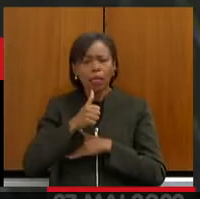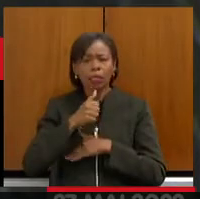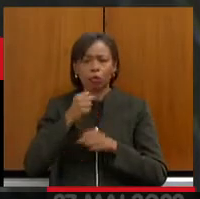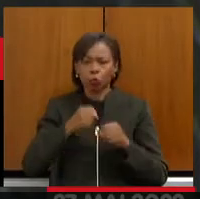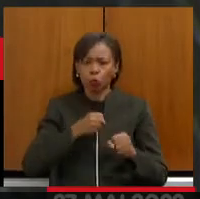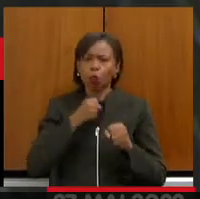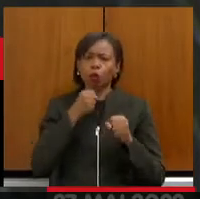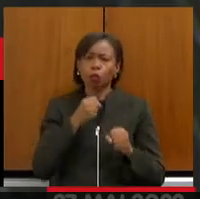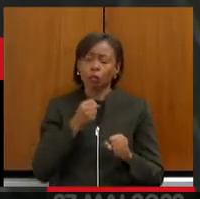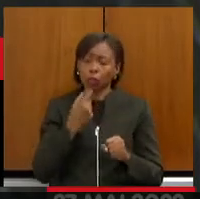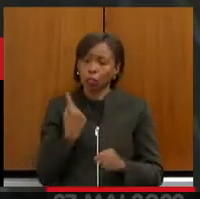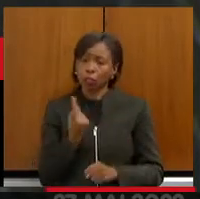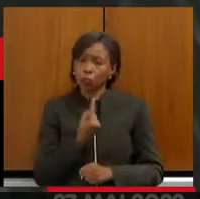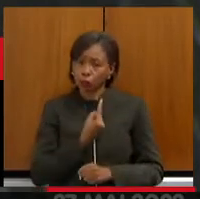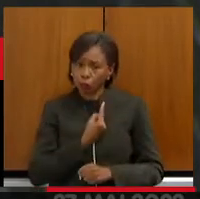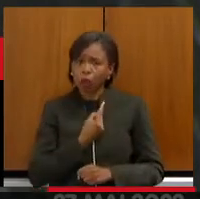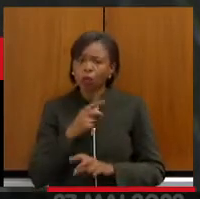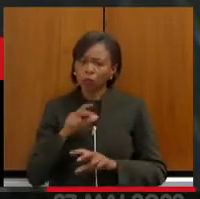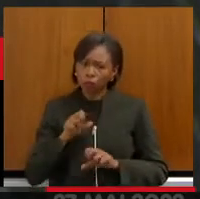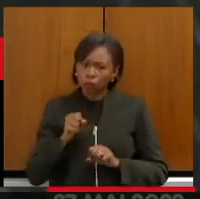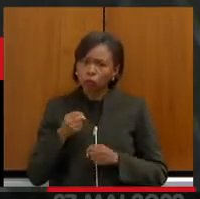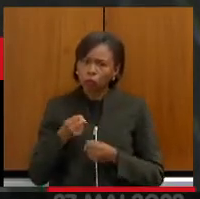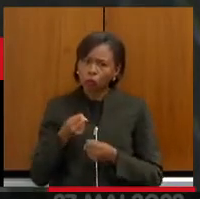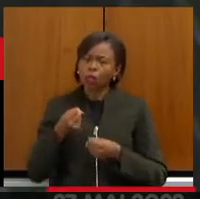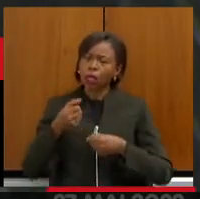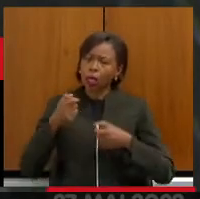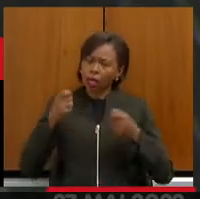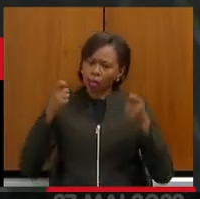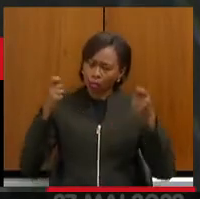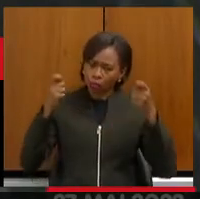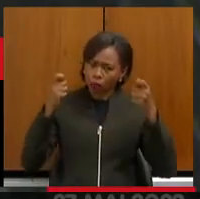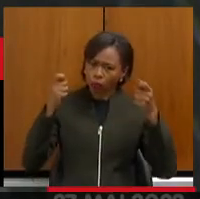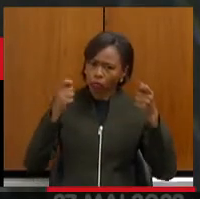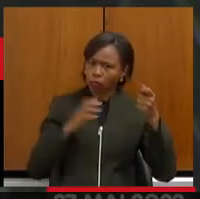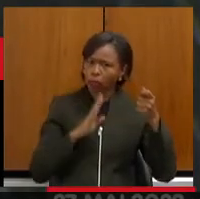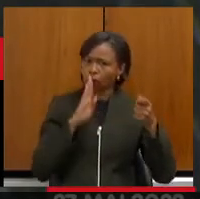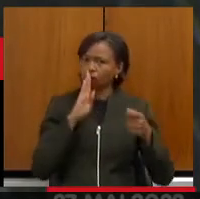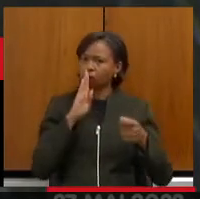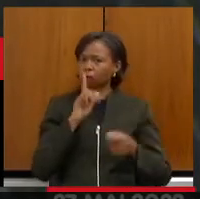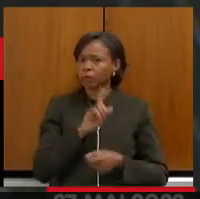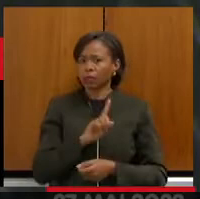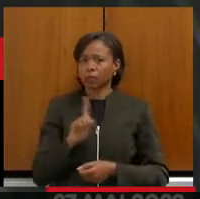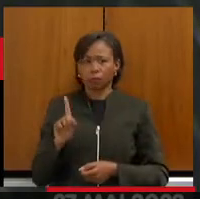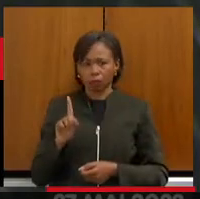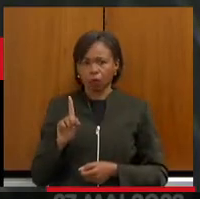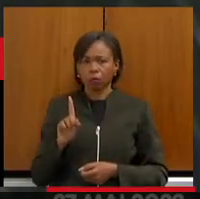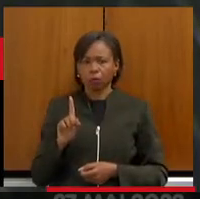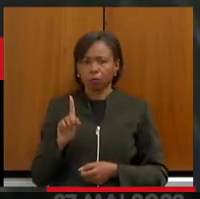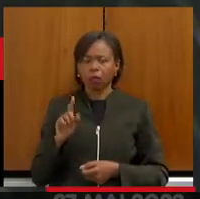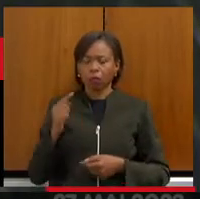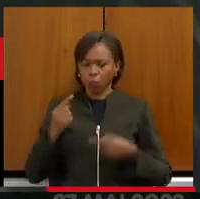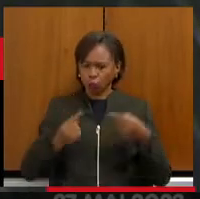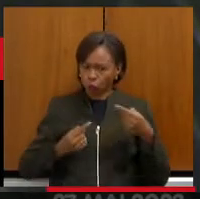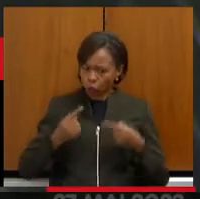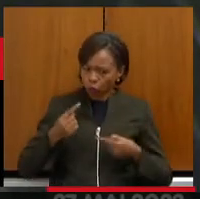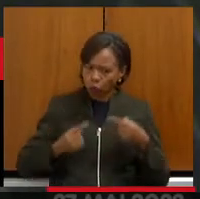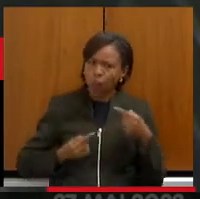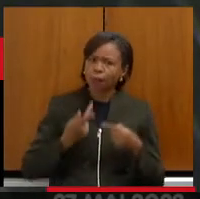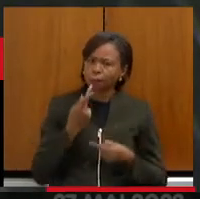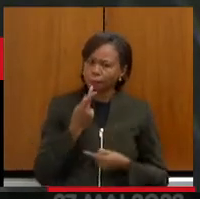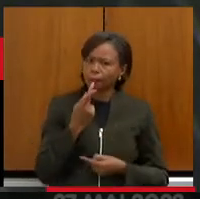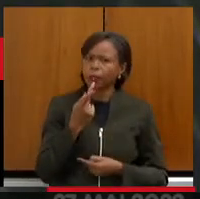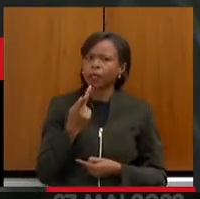partido e por isso estamos militando no podemos a ficar caladas com essa discussão A violência